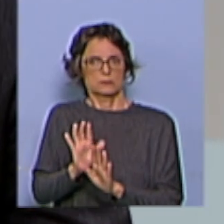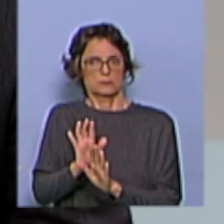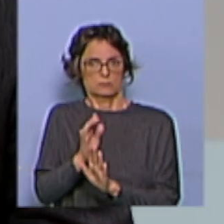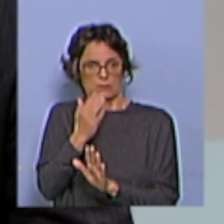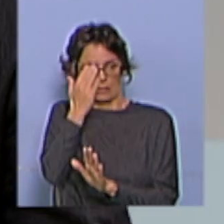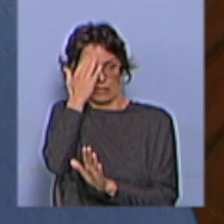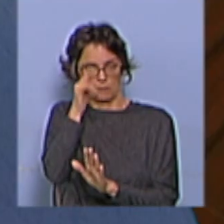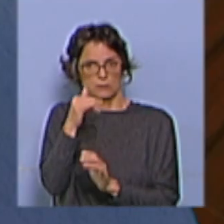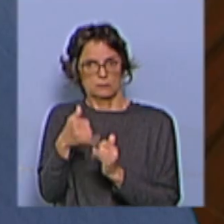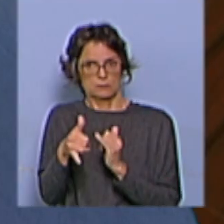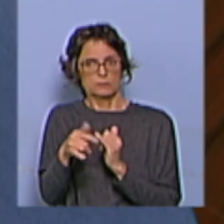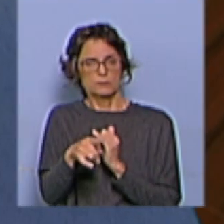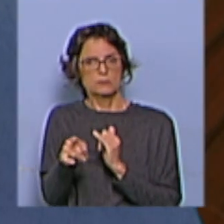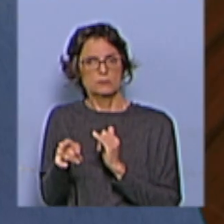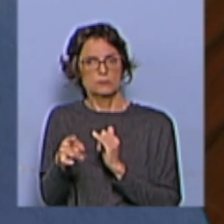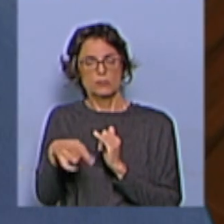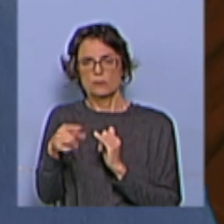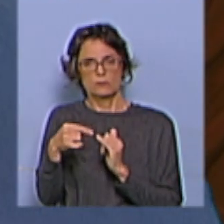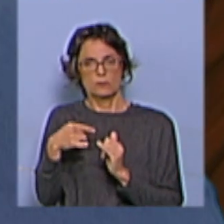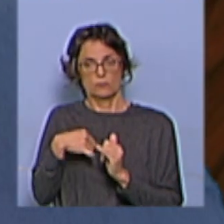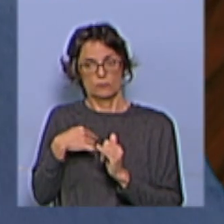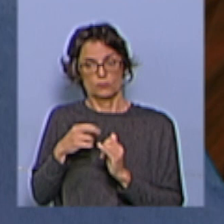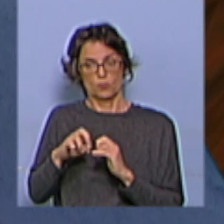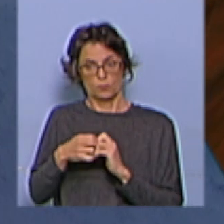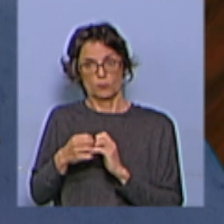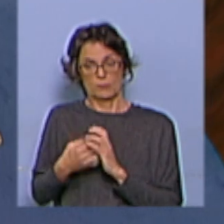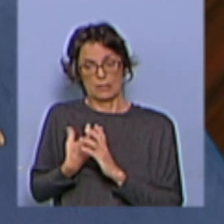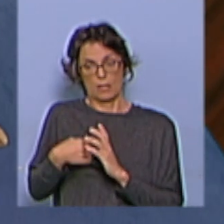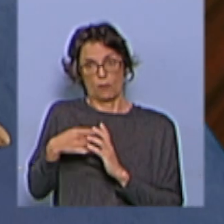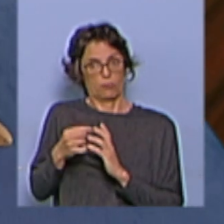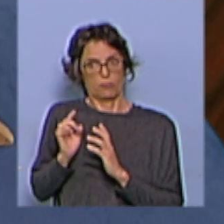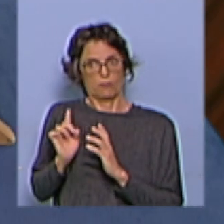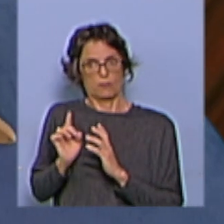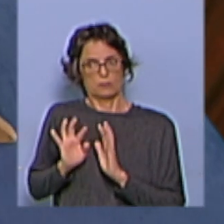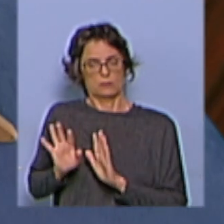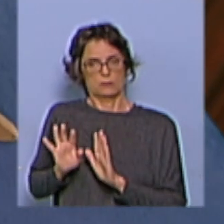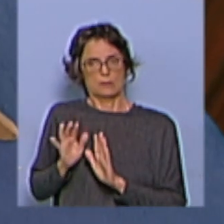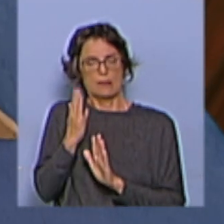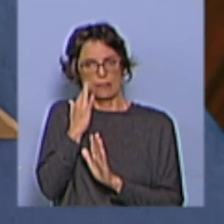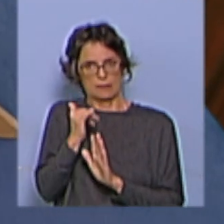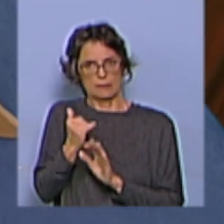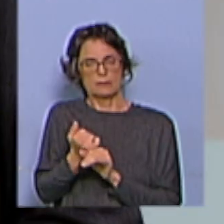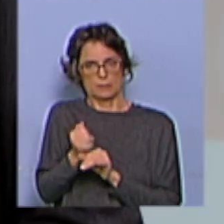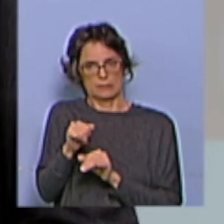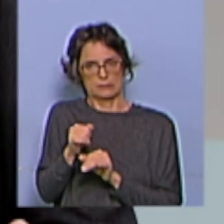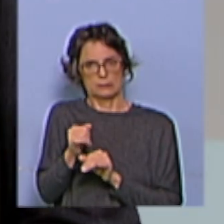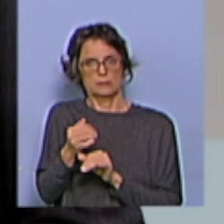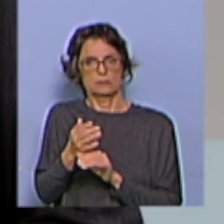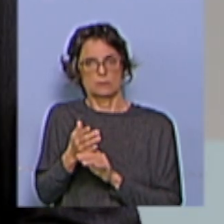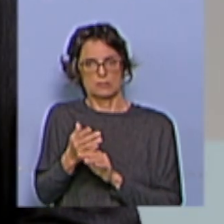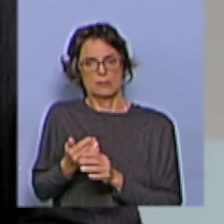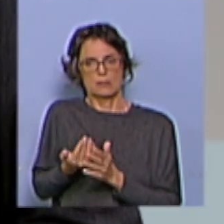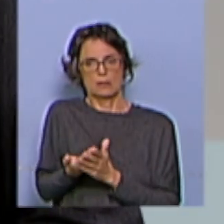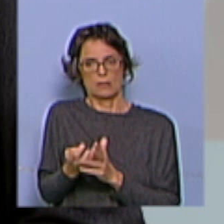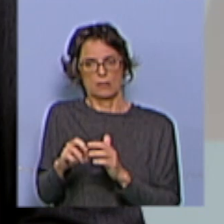existiam, para não sermos mais um problema, mas sermos, sim, parte da solução também. Enfim, nós depois, com o